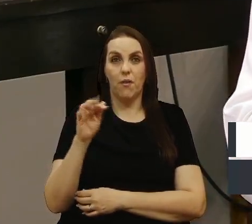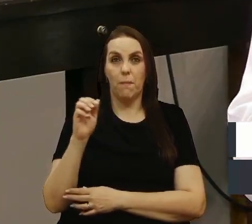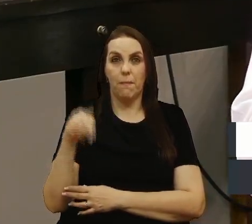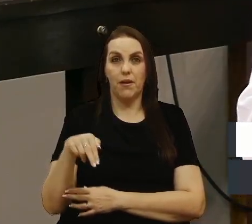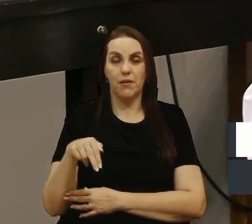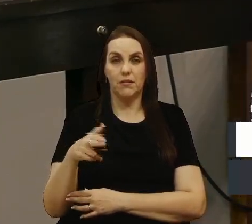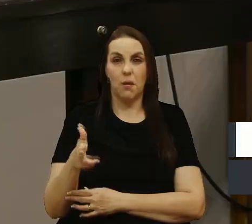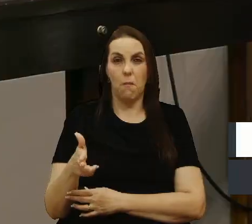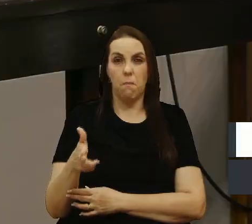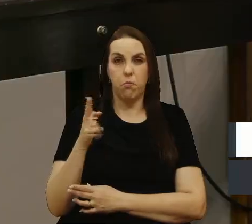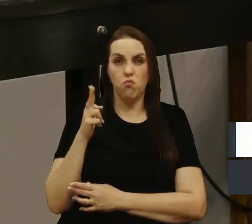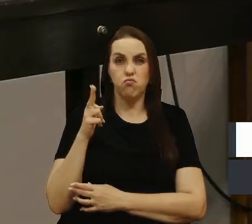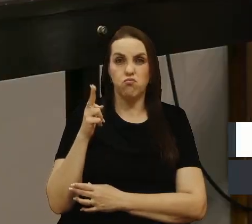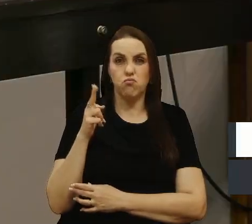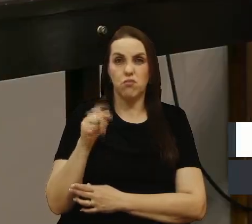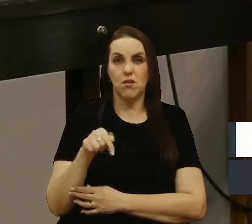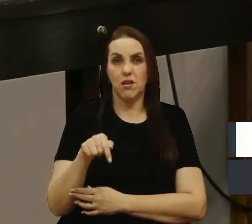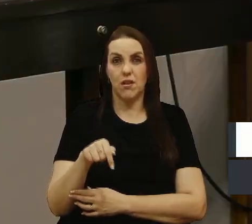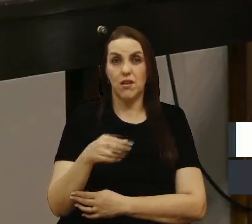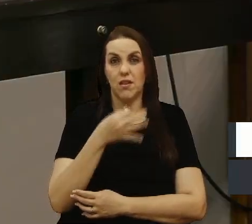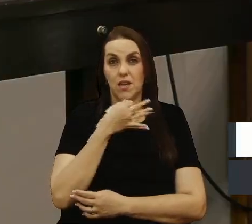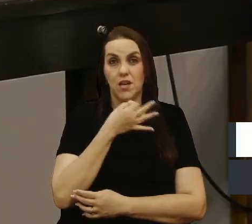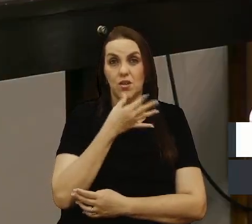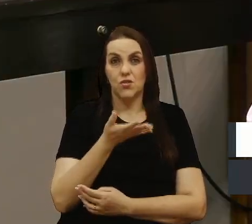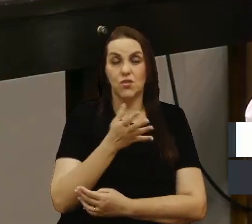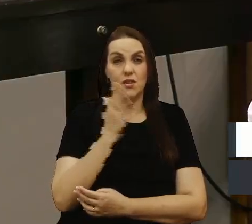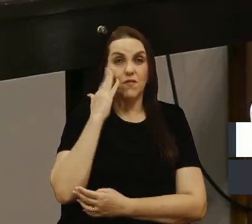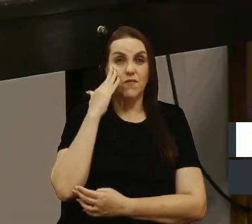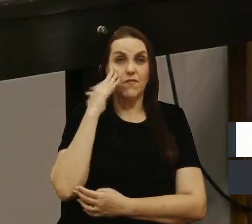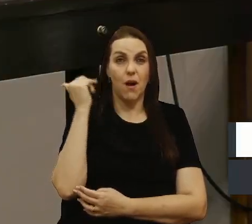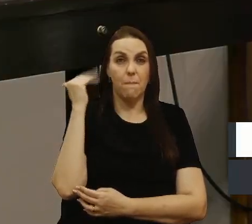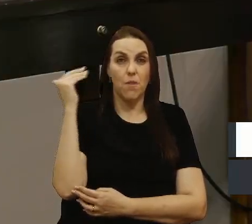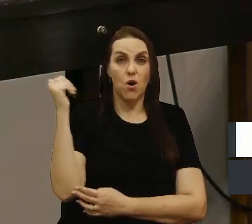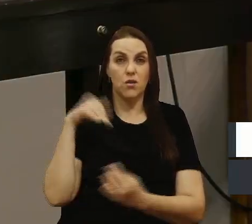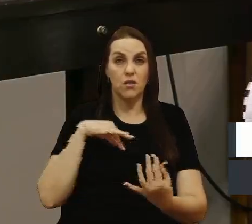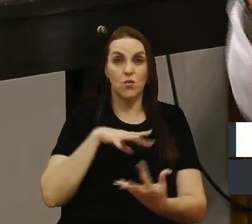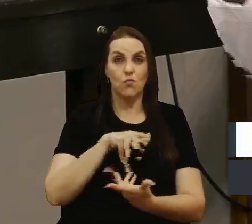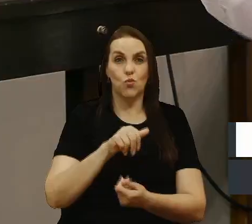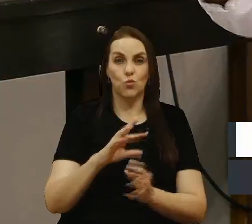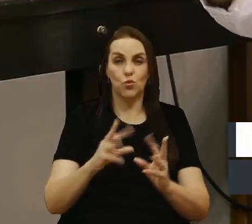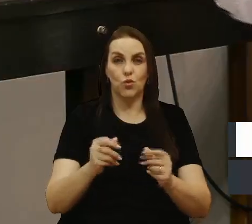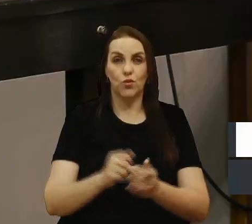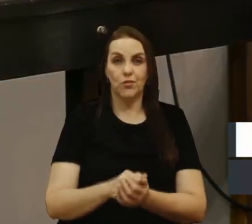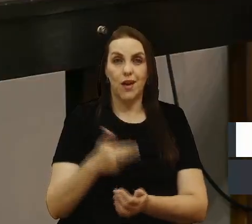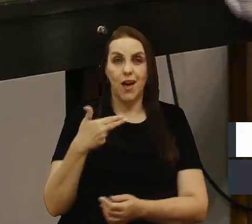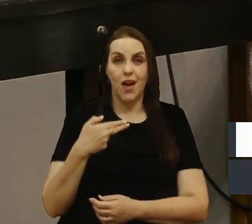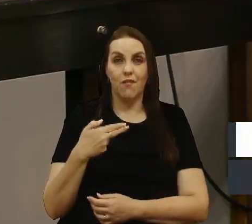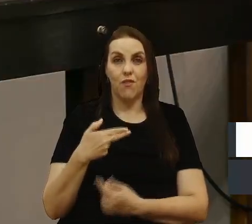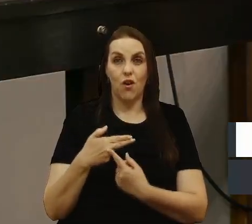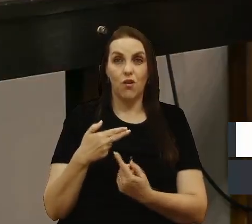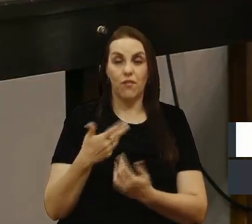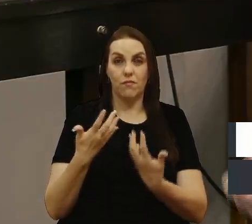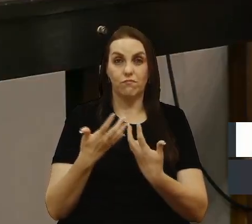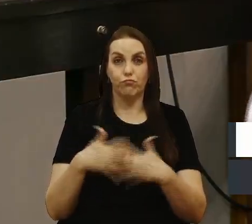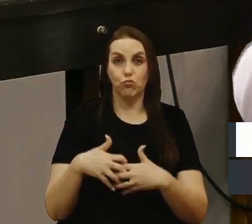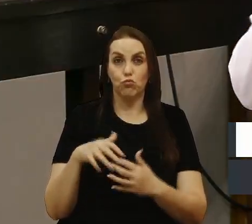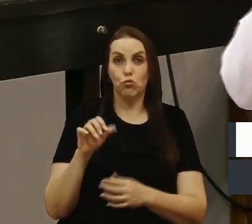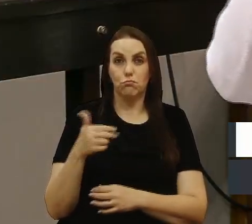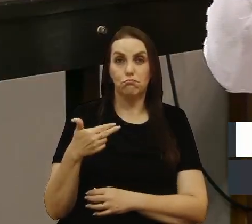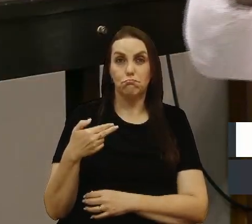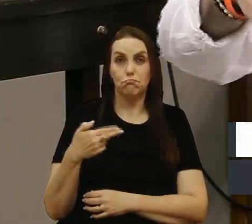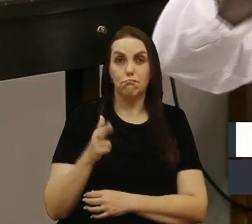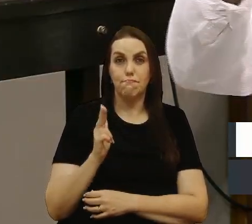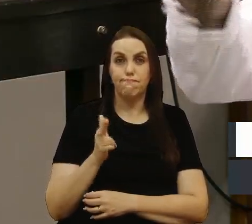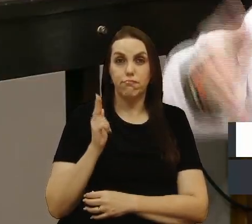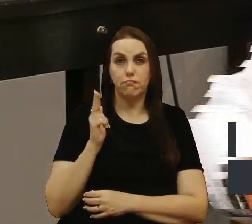num assaltante aqui em Caxias do Sul, uma senhora que ficou famosa não no Brasil, mas no mundo inteiro, com um revólver que funcionou, era um revólver que funcionou